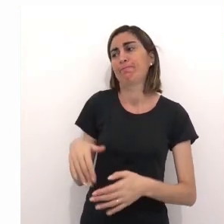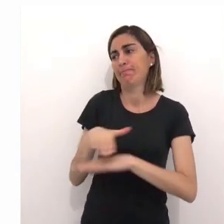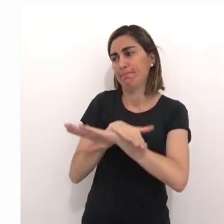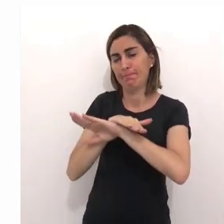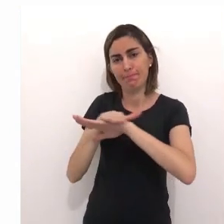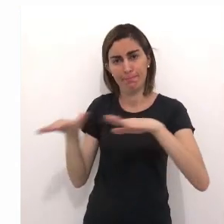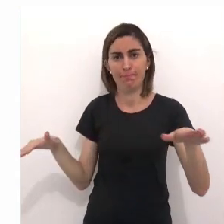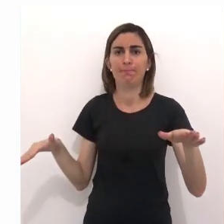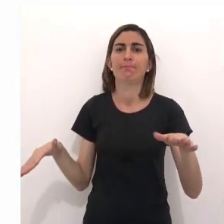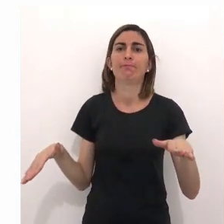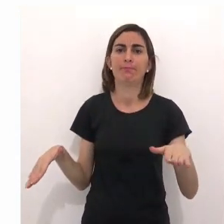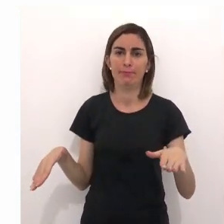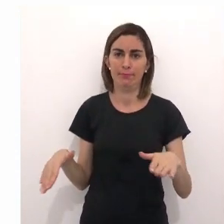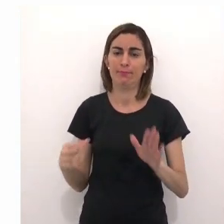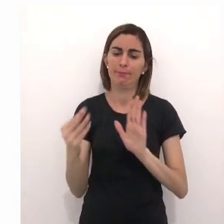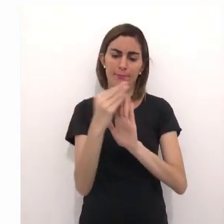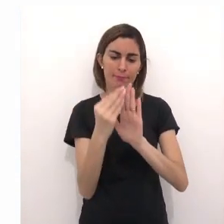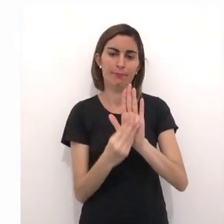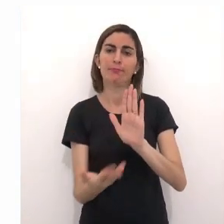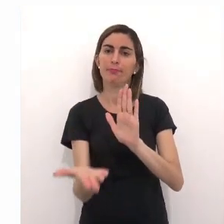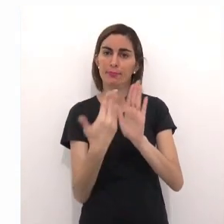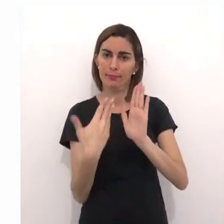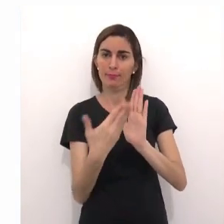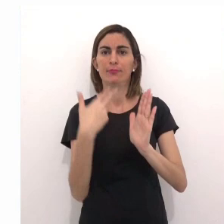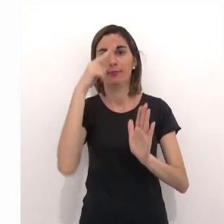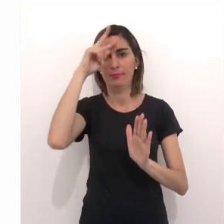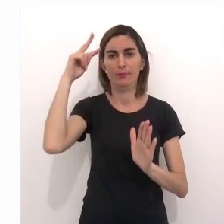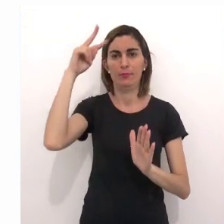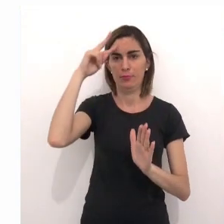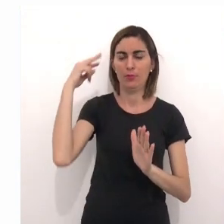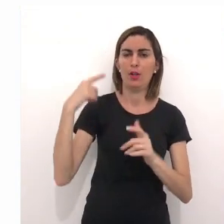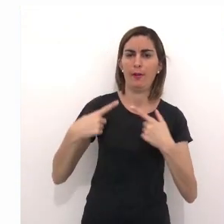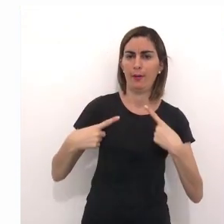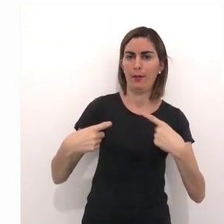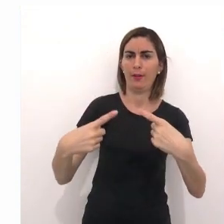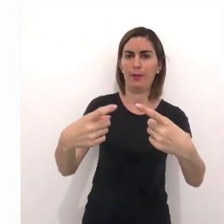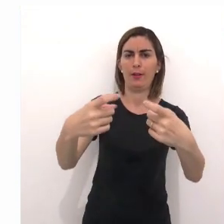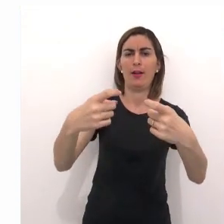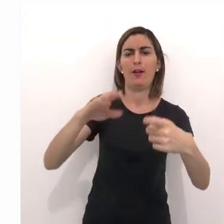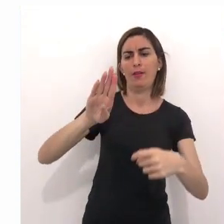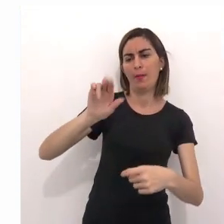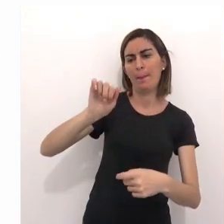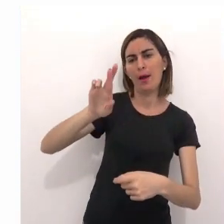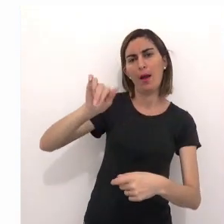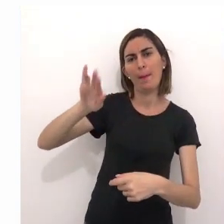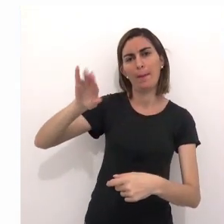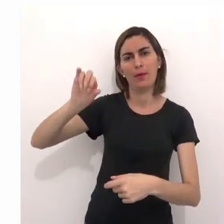apontada nos livros de história tradicional como a Guerra dos Bárbaros.